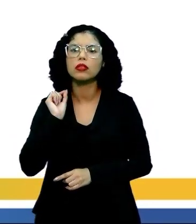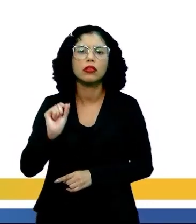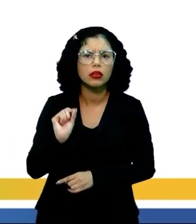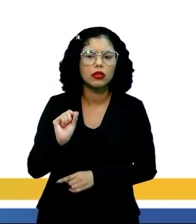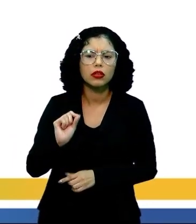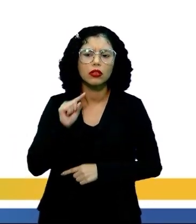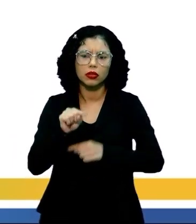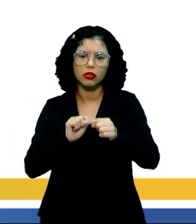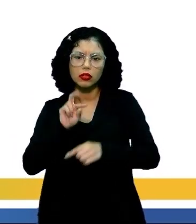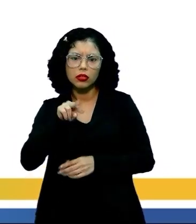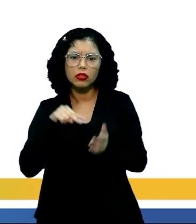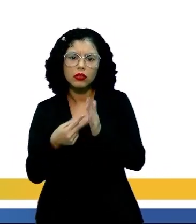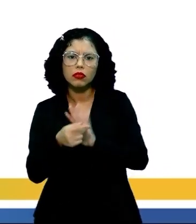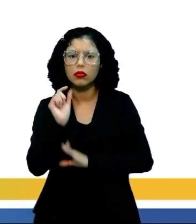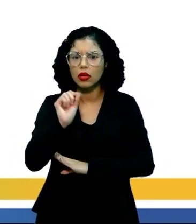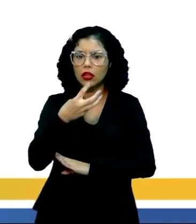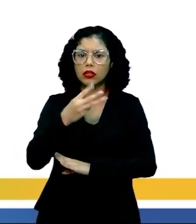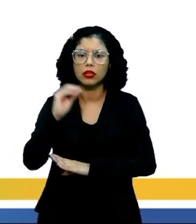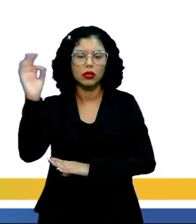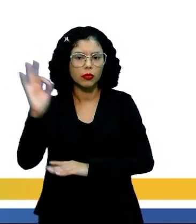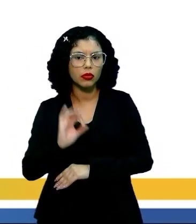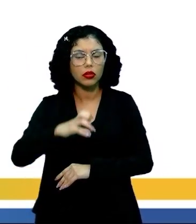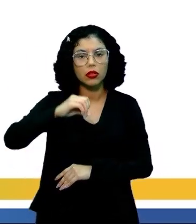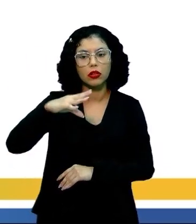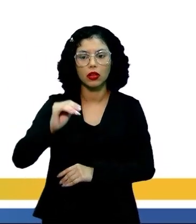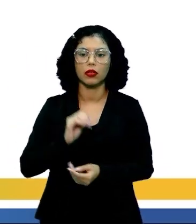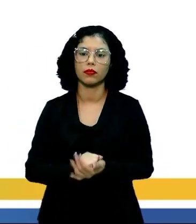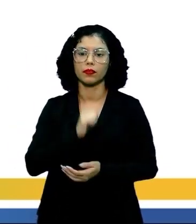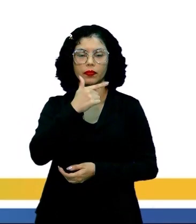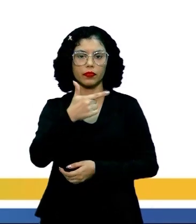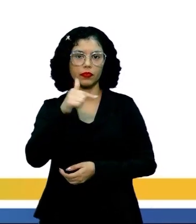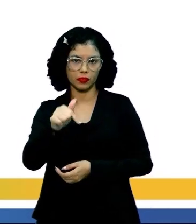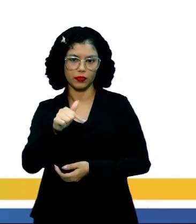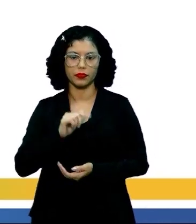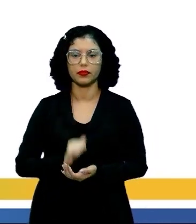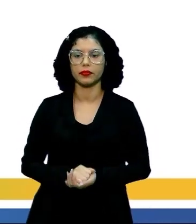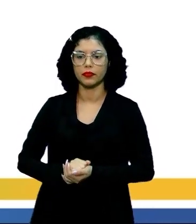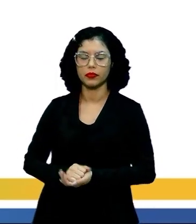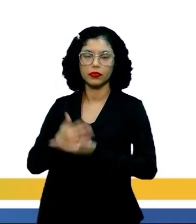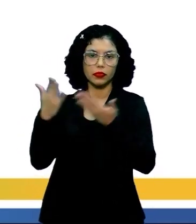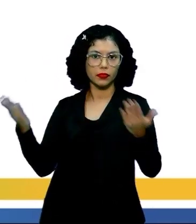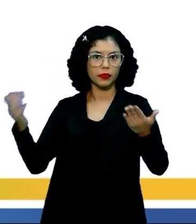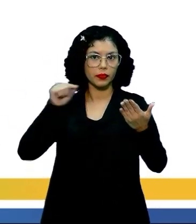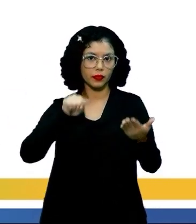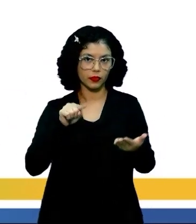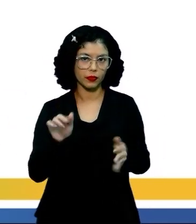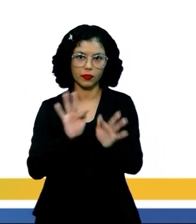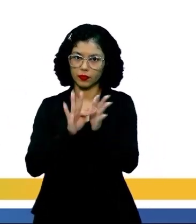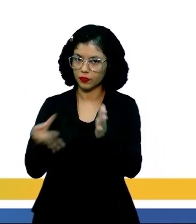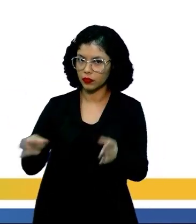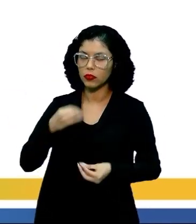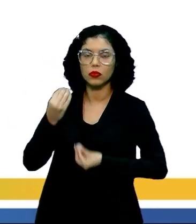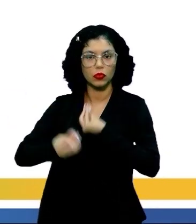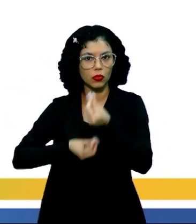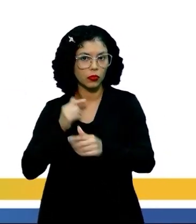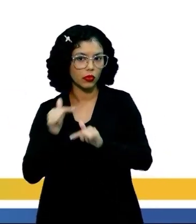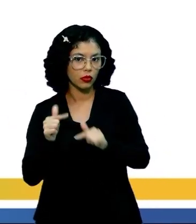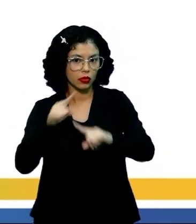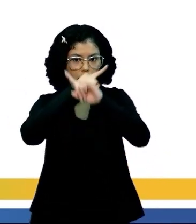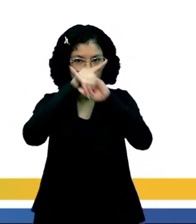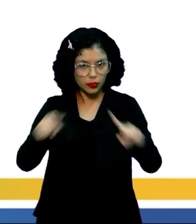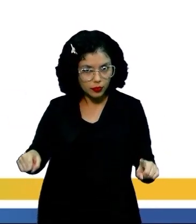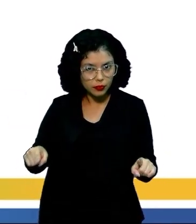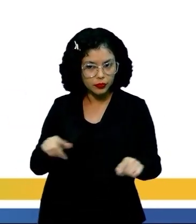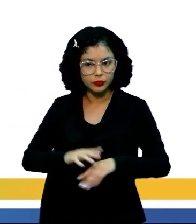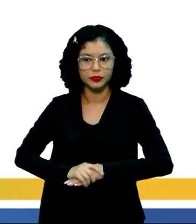significa 27? Que 30% de 90 é igual a 27. Essa é a forma de trabalhar na regra